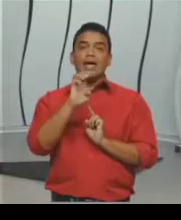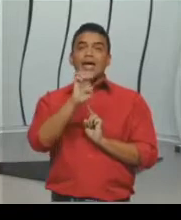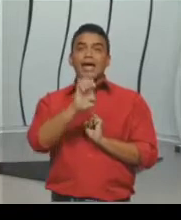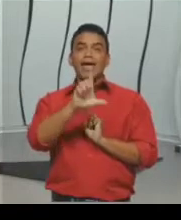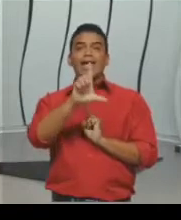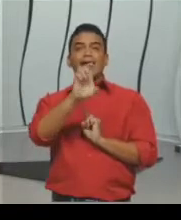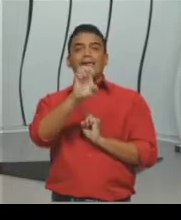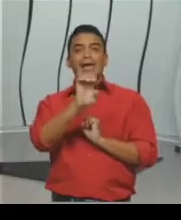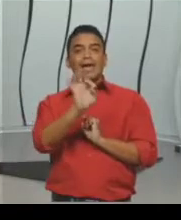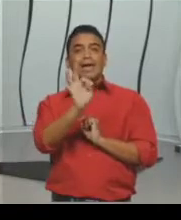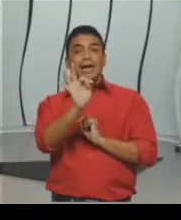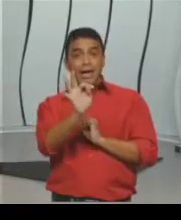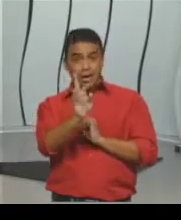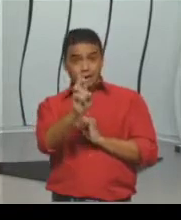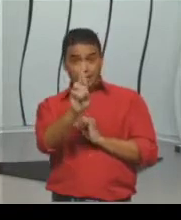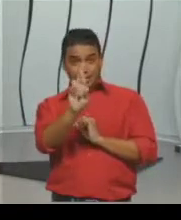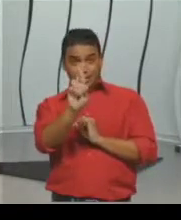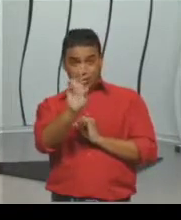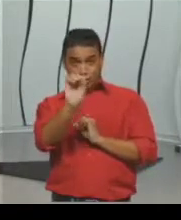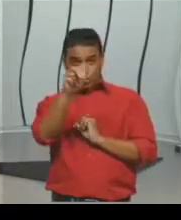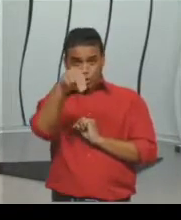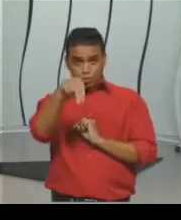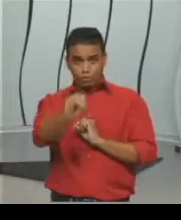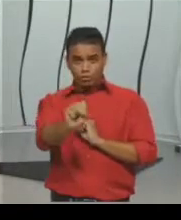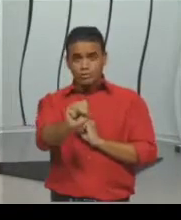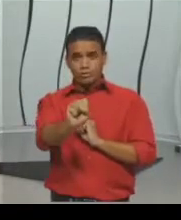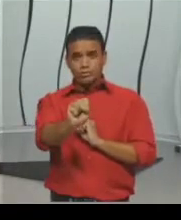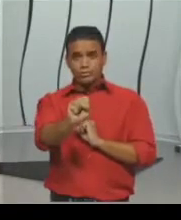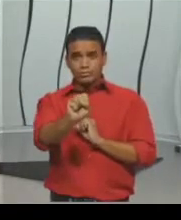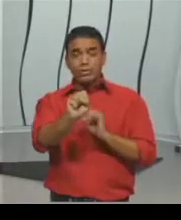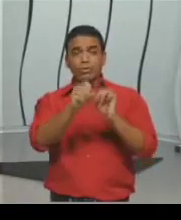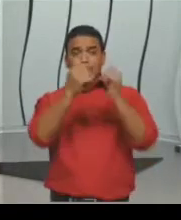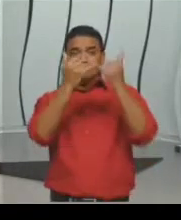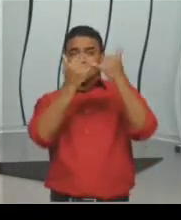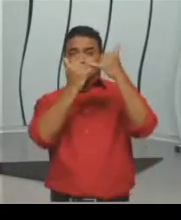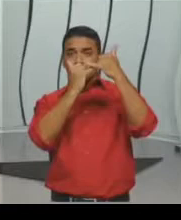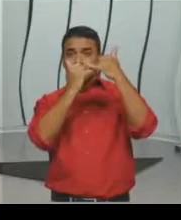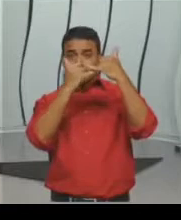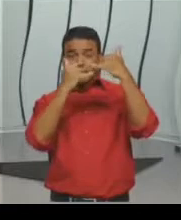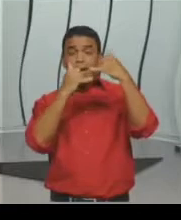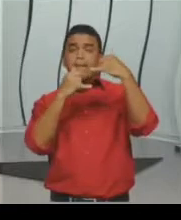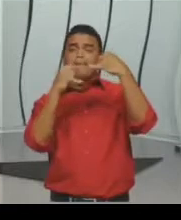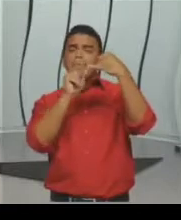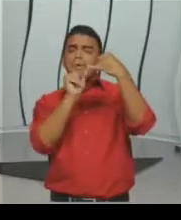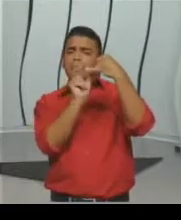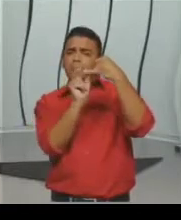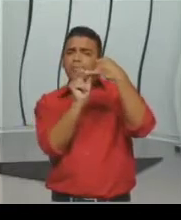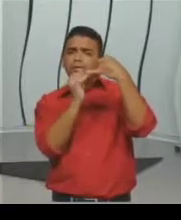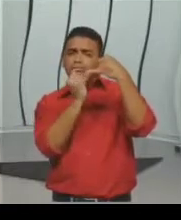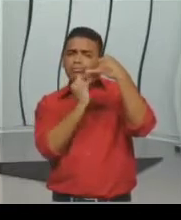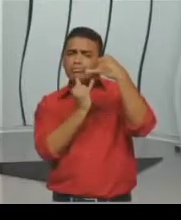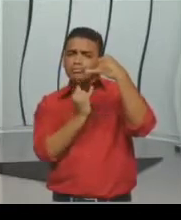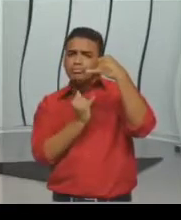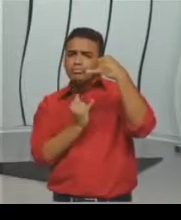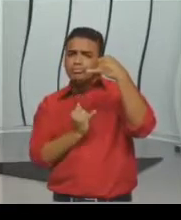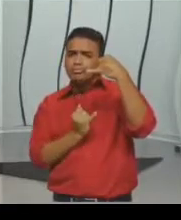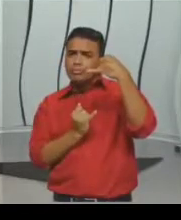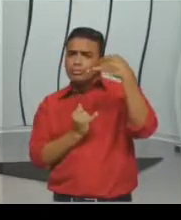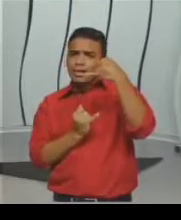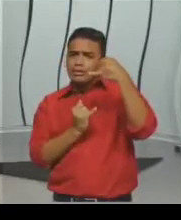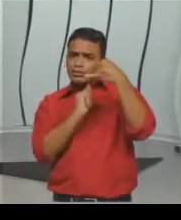de fato, que é o sentido real mesmo. Então o elétron vai vir aqui, vai passar por aqui, porque essa